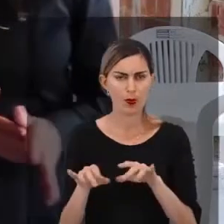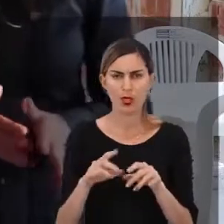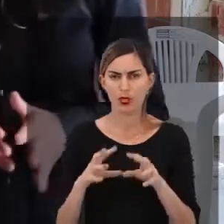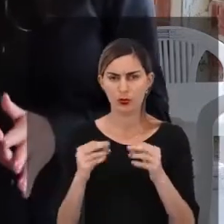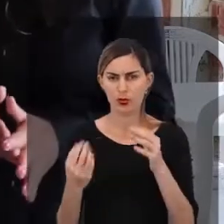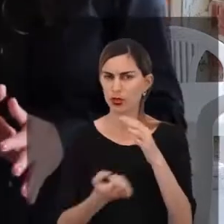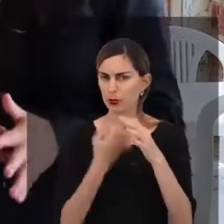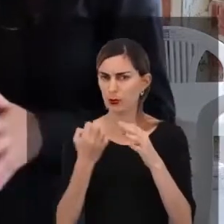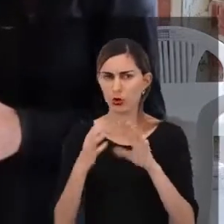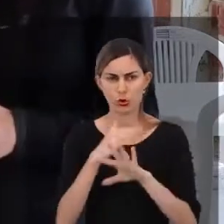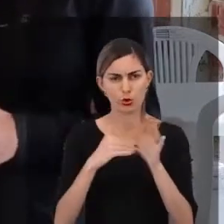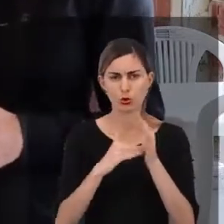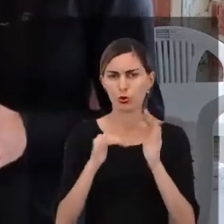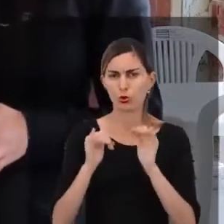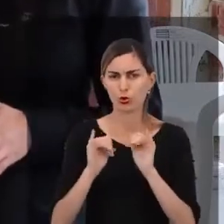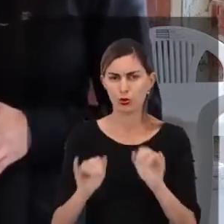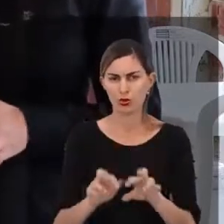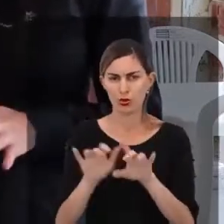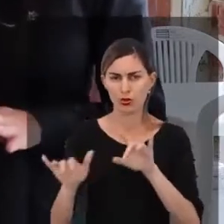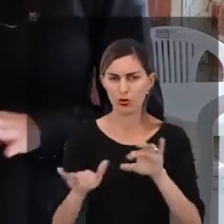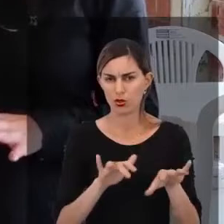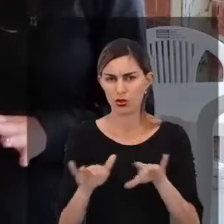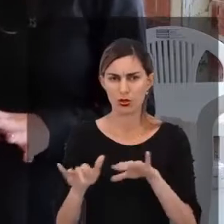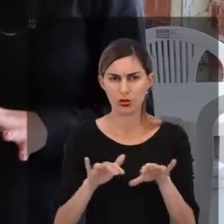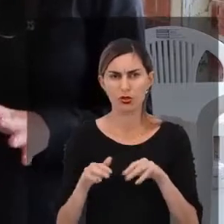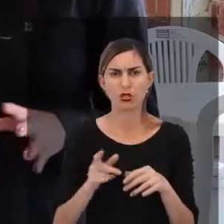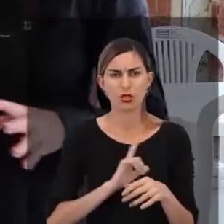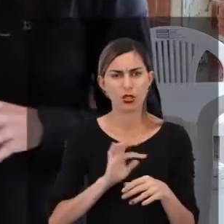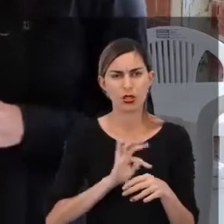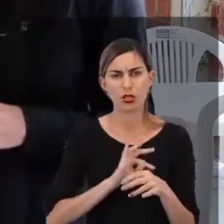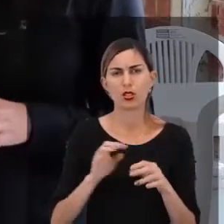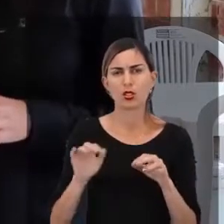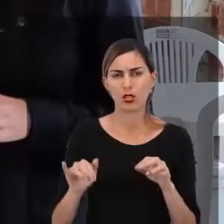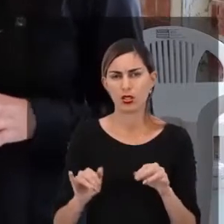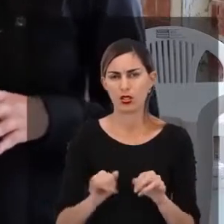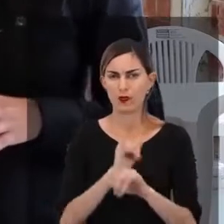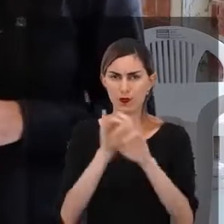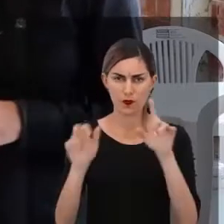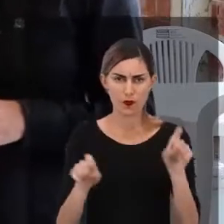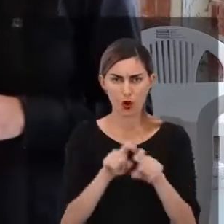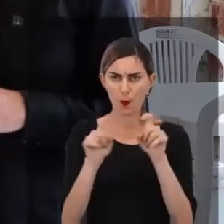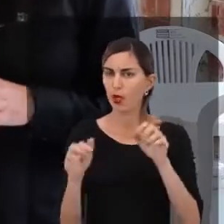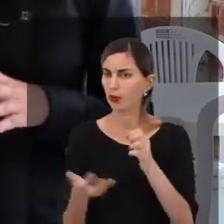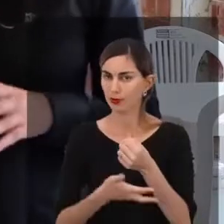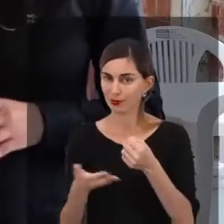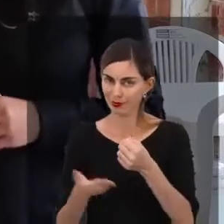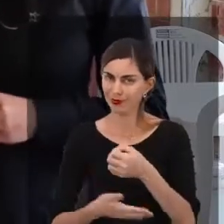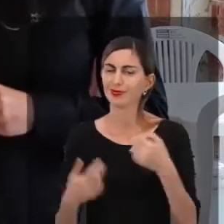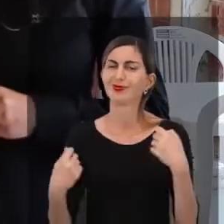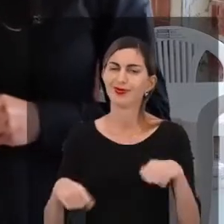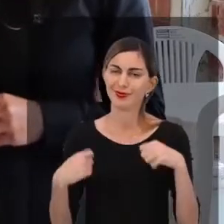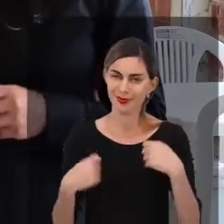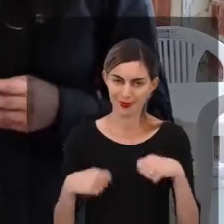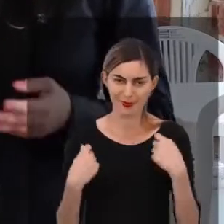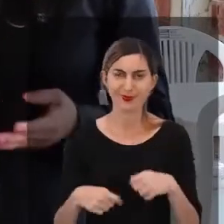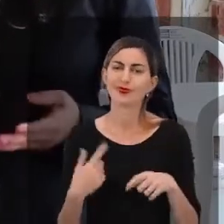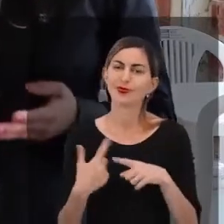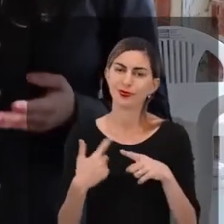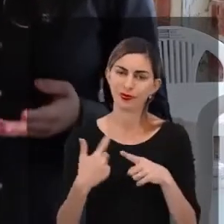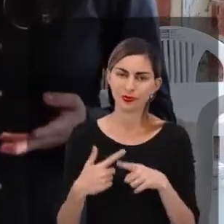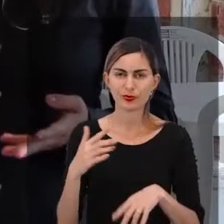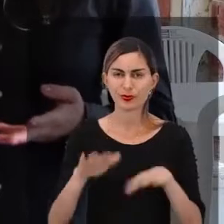né? O domínio. Porque muitas empresas hoje é tudo informatizado. Então, o técnico de segurança do trabalho ele tem que ter o domínio da informática básica. Tem. Exatamente,